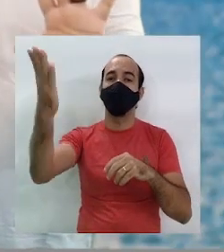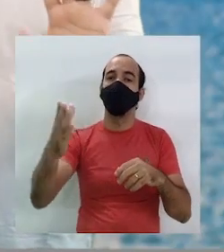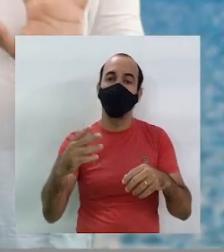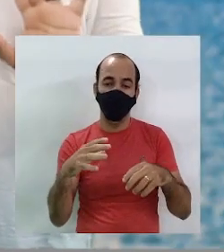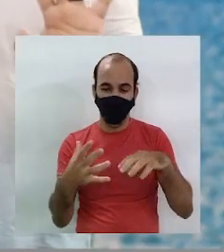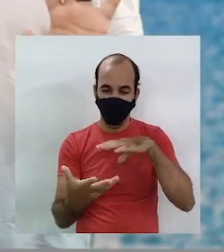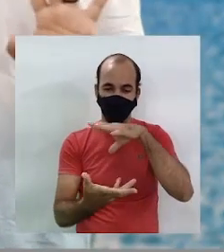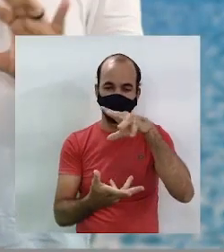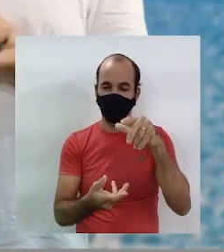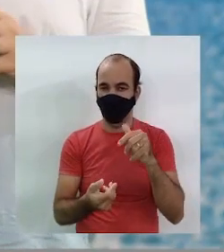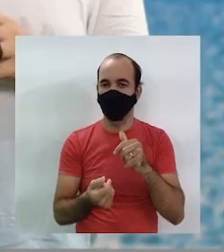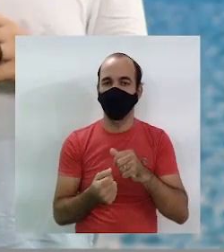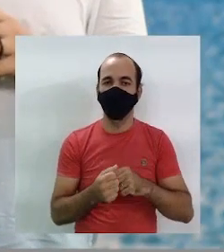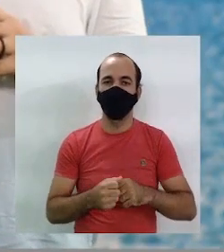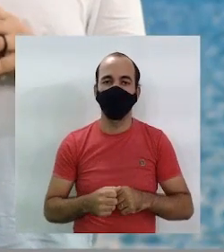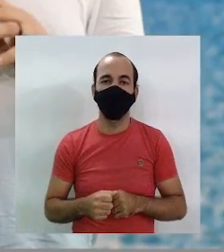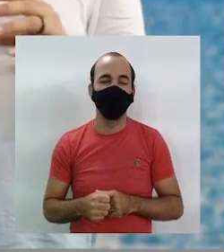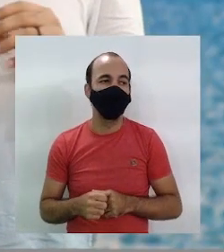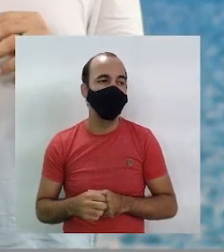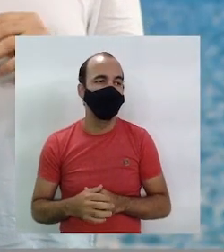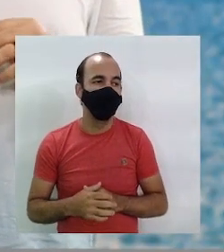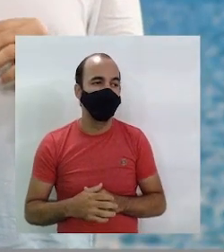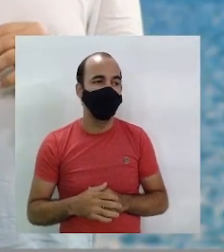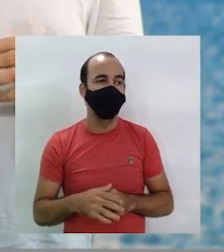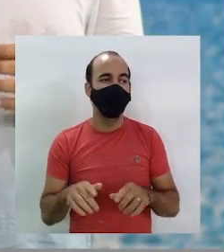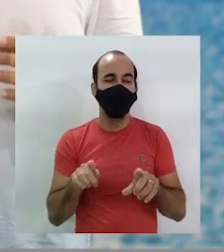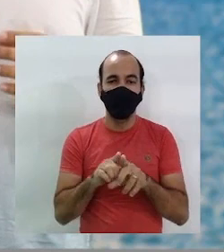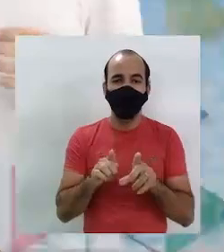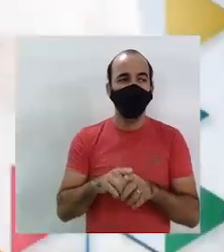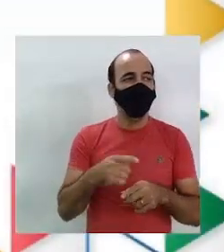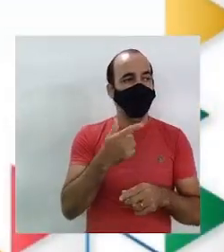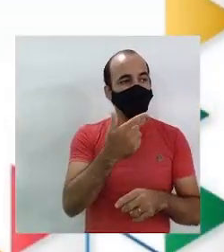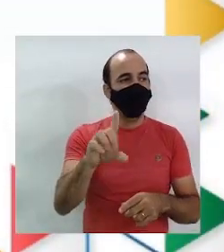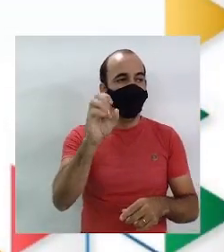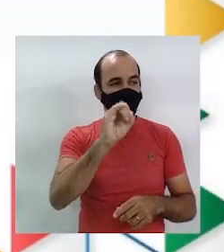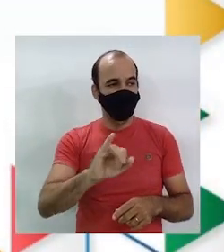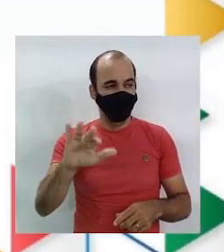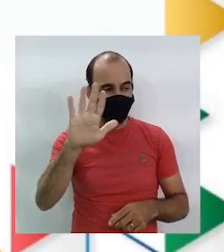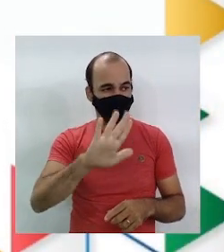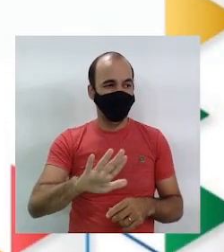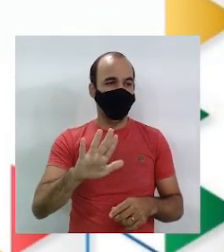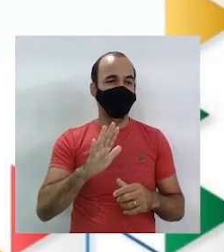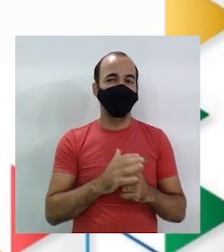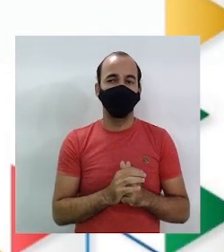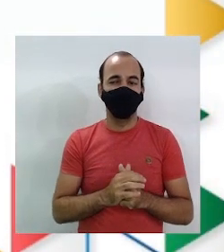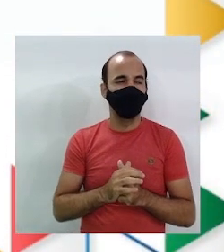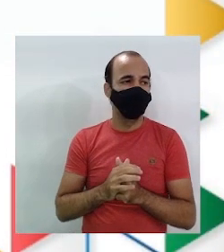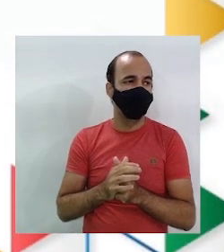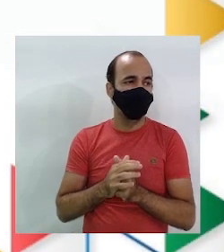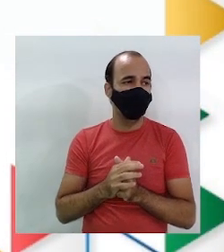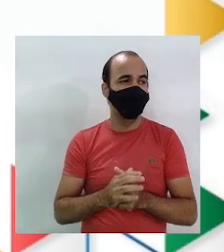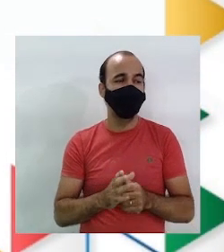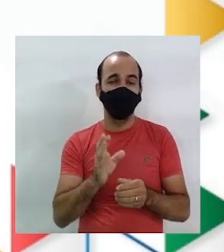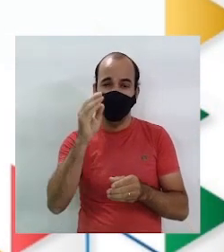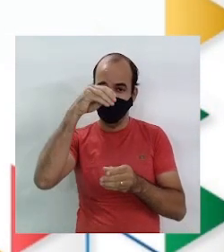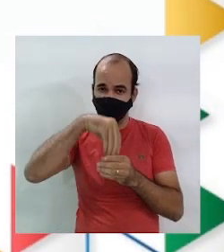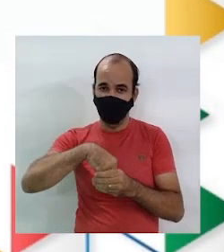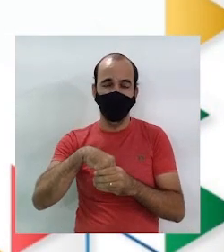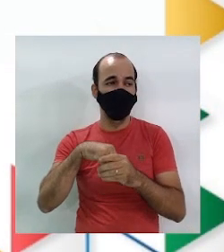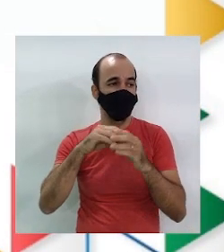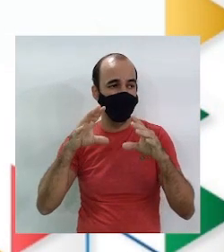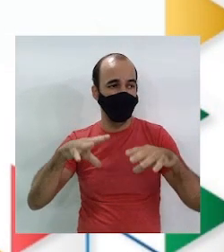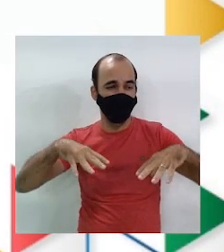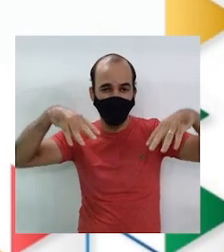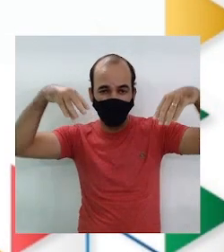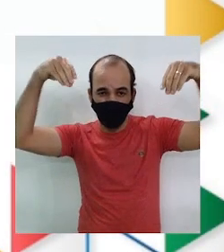tenho é essa. E aqui tem uma outra imagem na tela, por favor. A gente tem a parte interna, onde tem